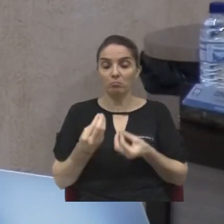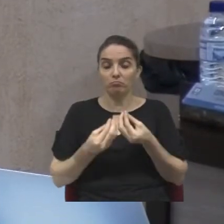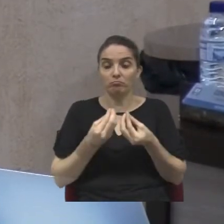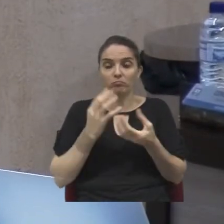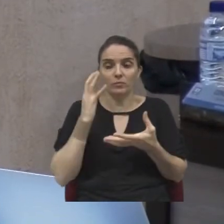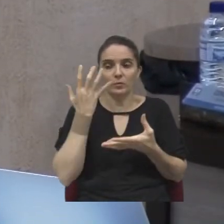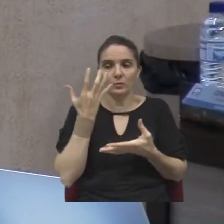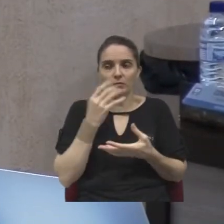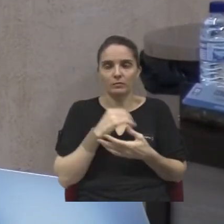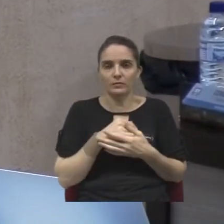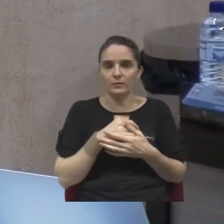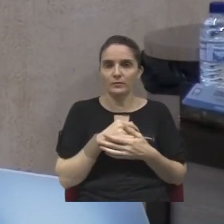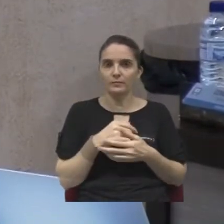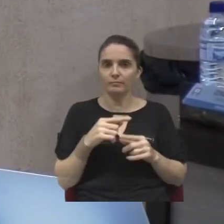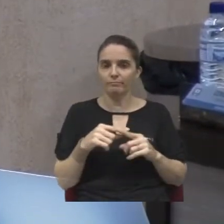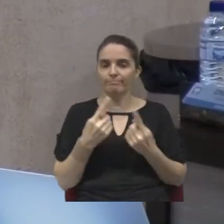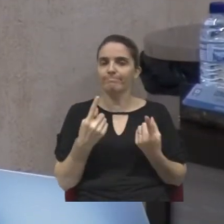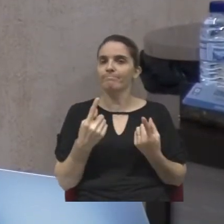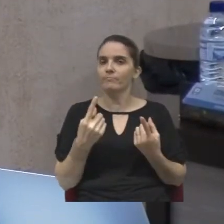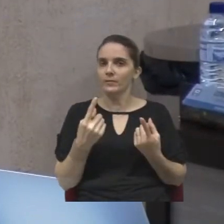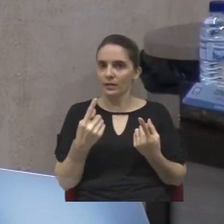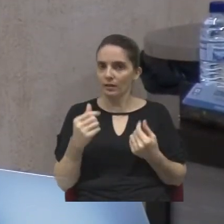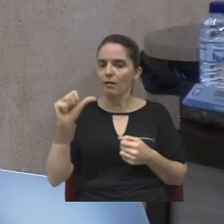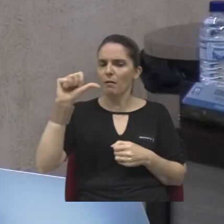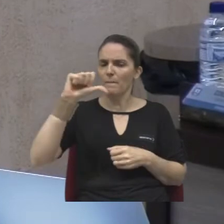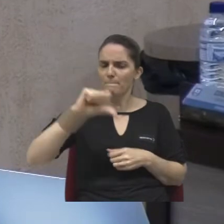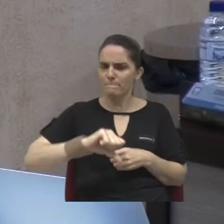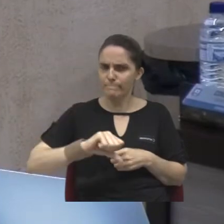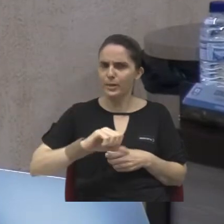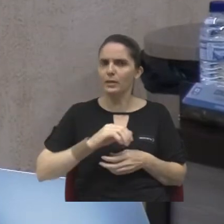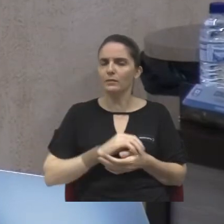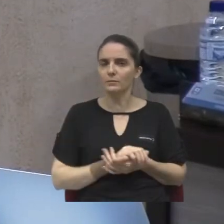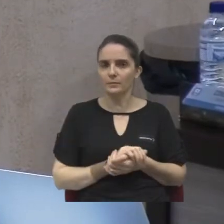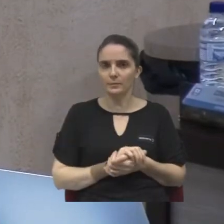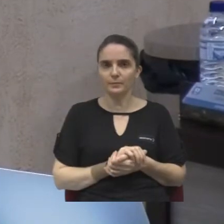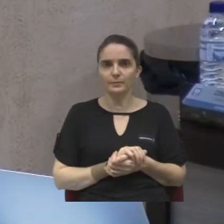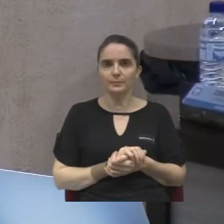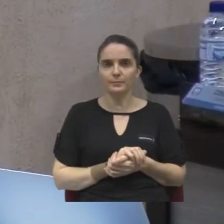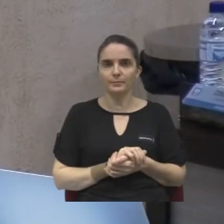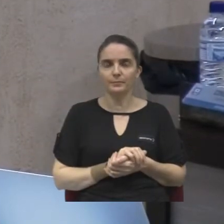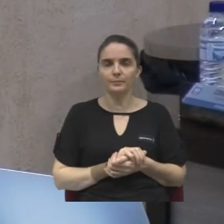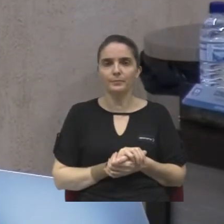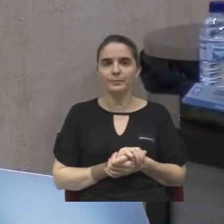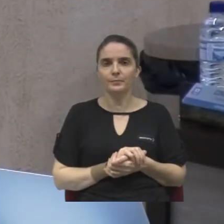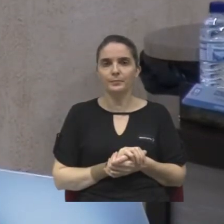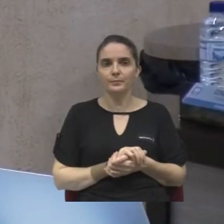foi um pouco pior do que só ratos que tem lá. Mas tudo bem.